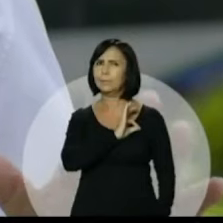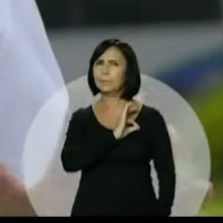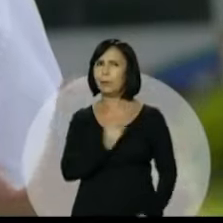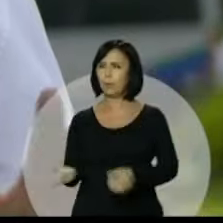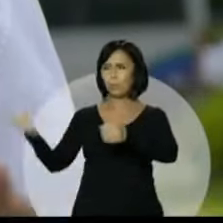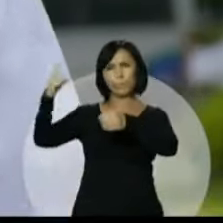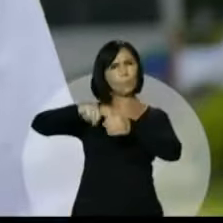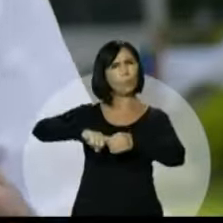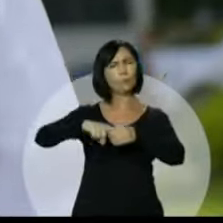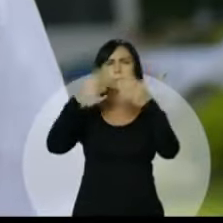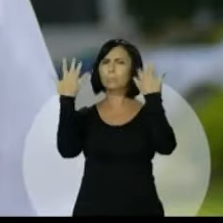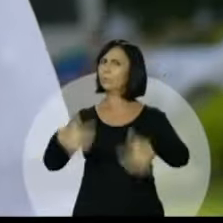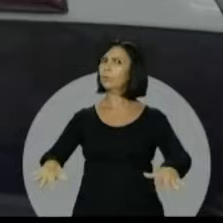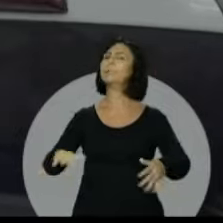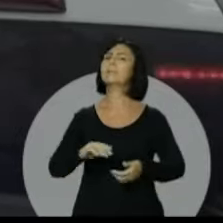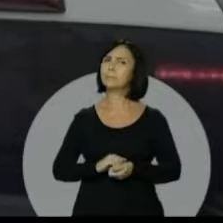Esse modelo atrasado não vai voltar.